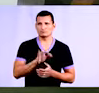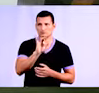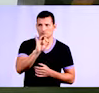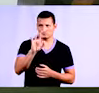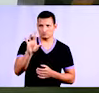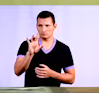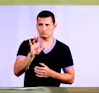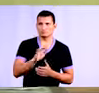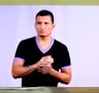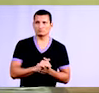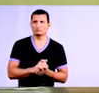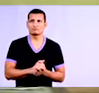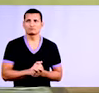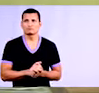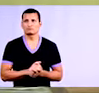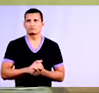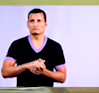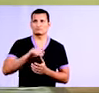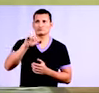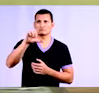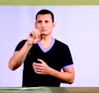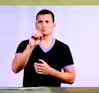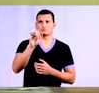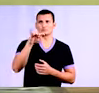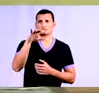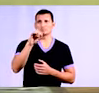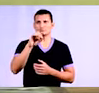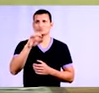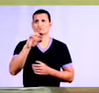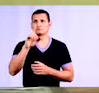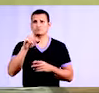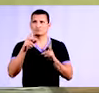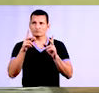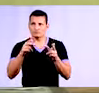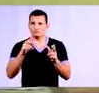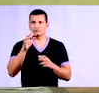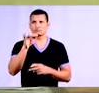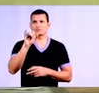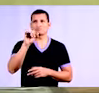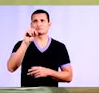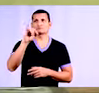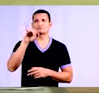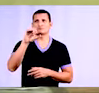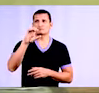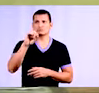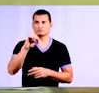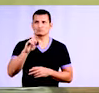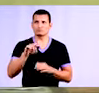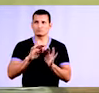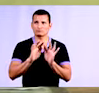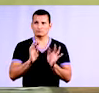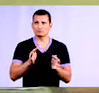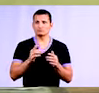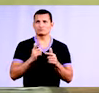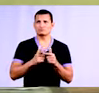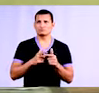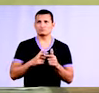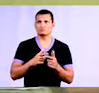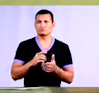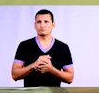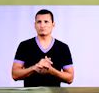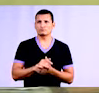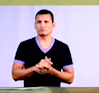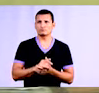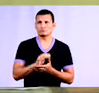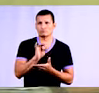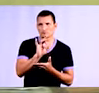memória lógica é idêntico ao bloco de memória física. Então, fica muito simples, porque cada pedaço do